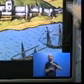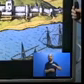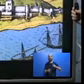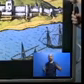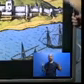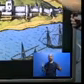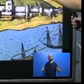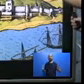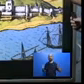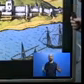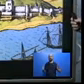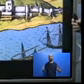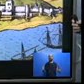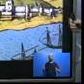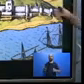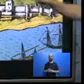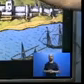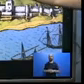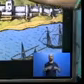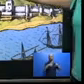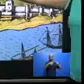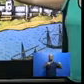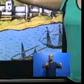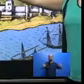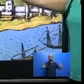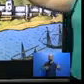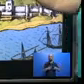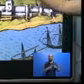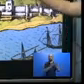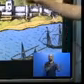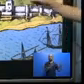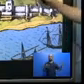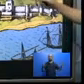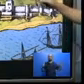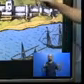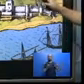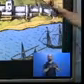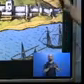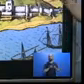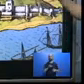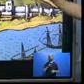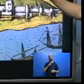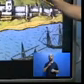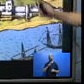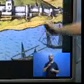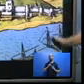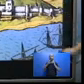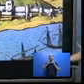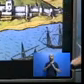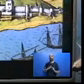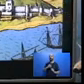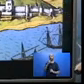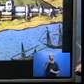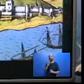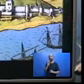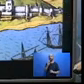rancho feito com cerca, onde moravam de 10 a 20 pessoas, dirigida